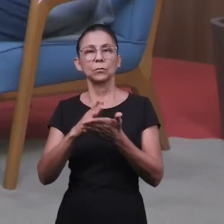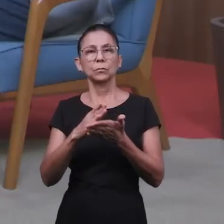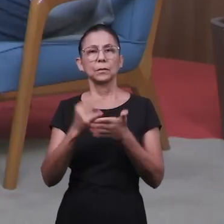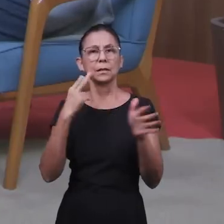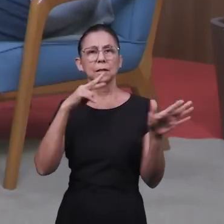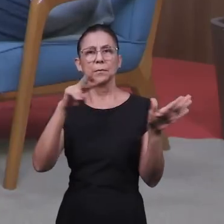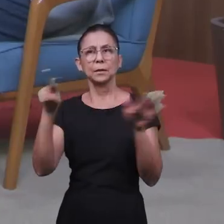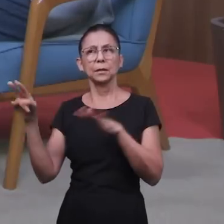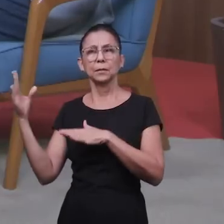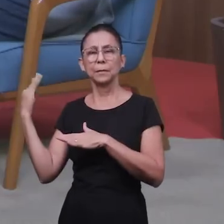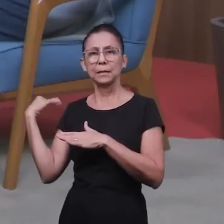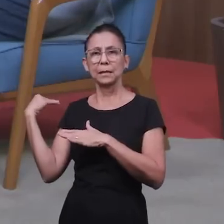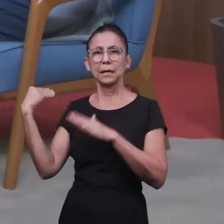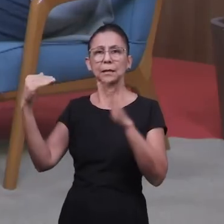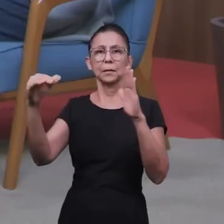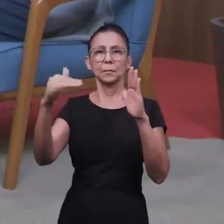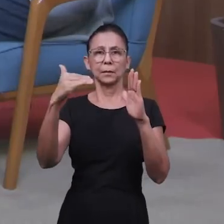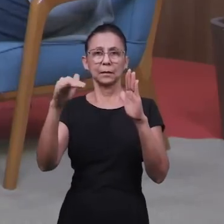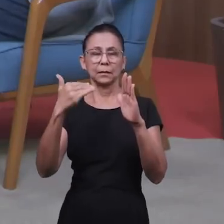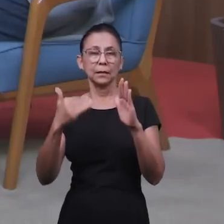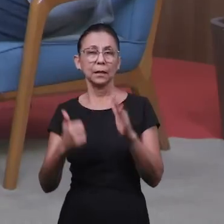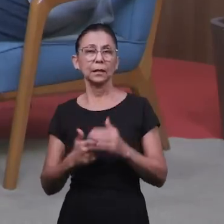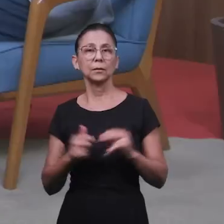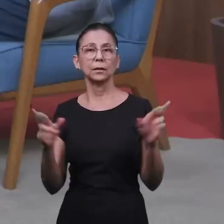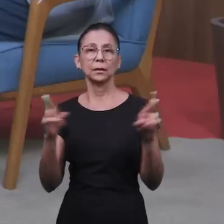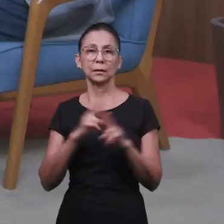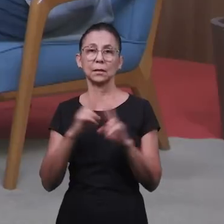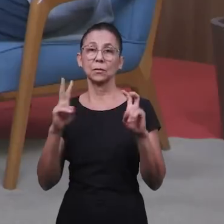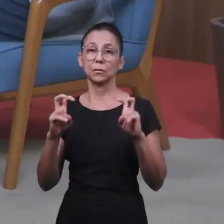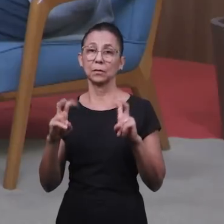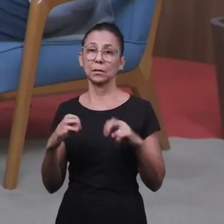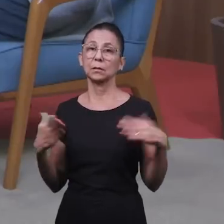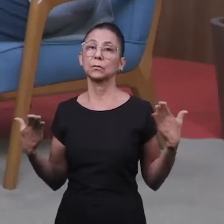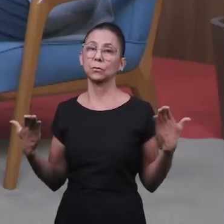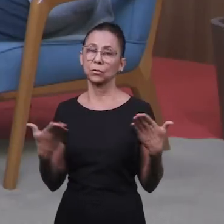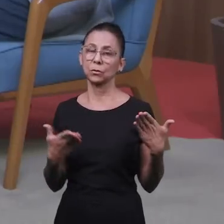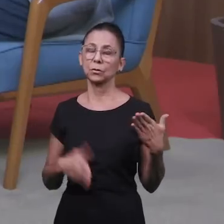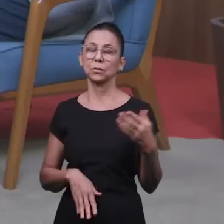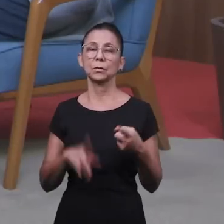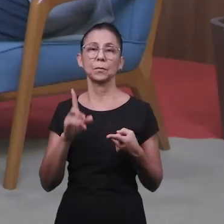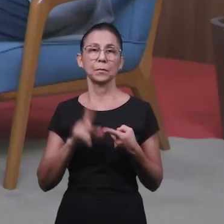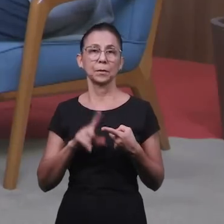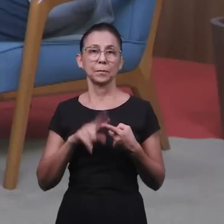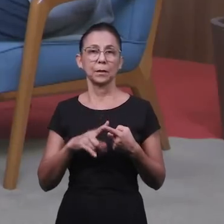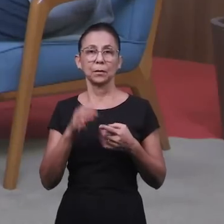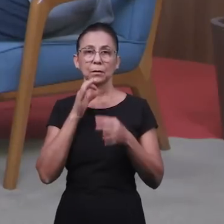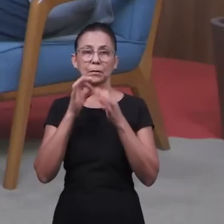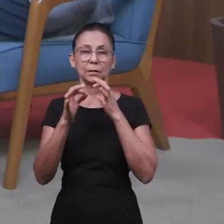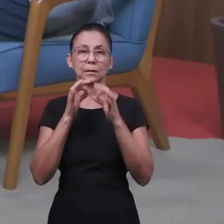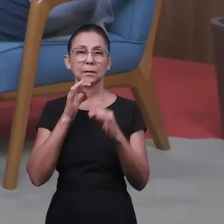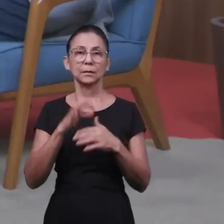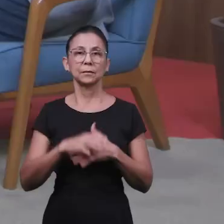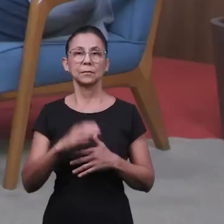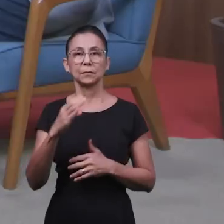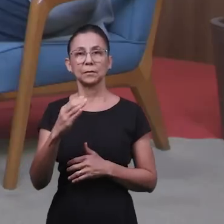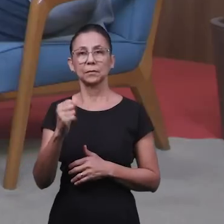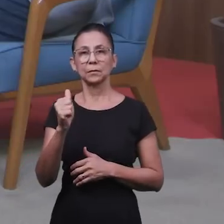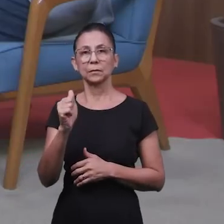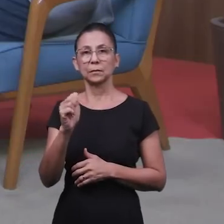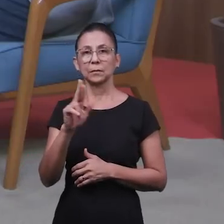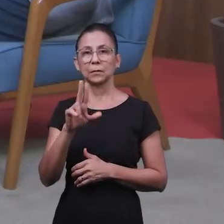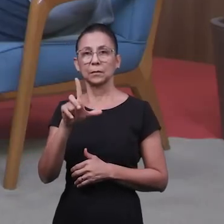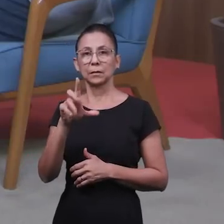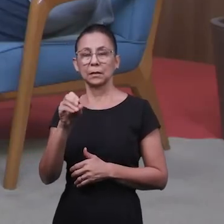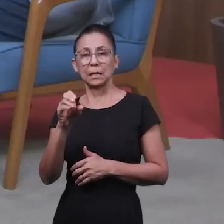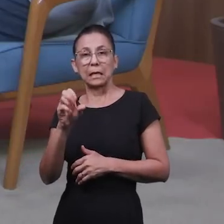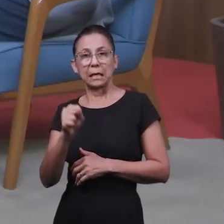foram enviadas na semana passada, acerca desse assunto que nós tratamos hoje no quadro. A primeira que nós vamos trazer, o primeiro comentário que nós